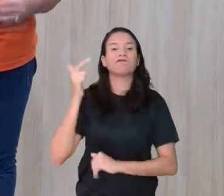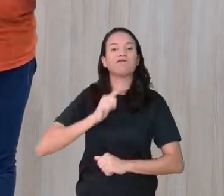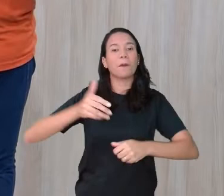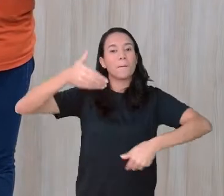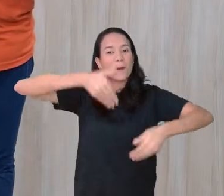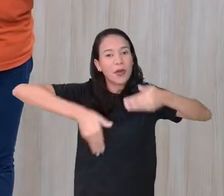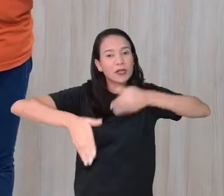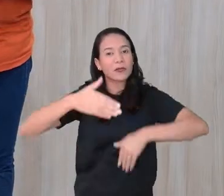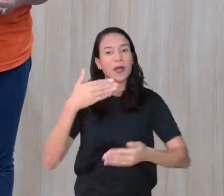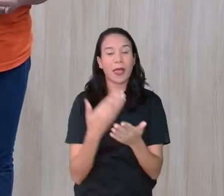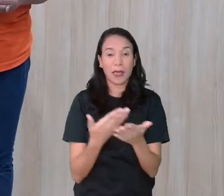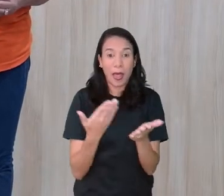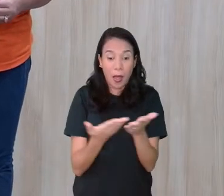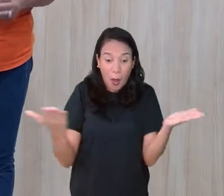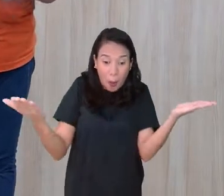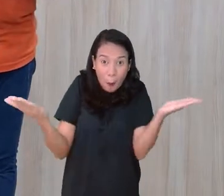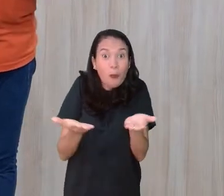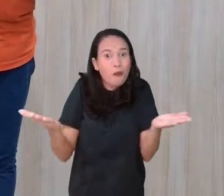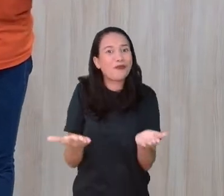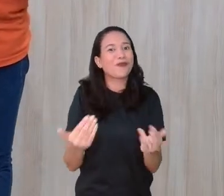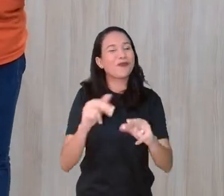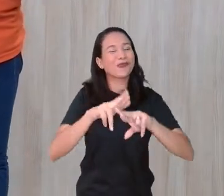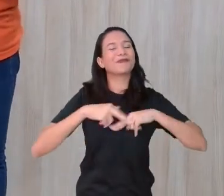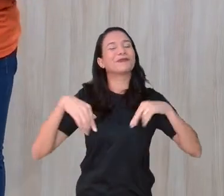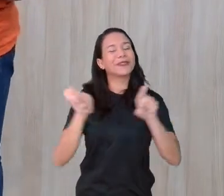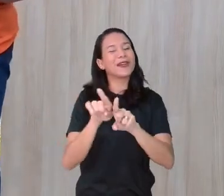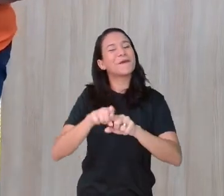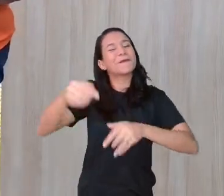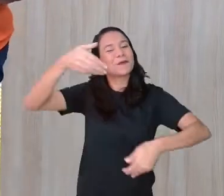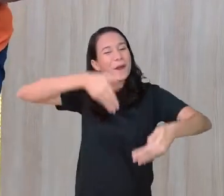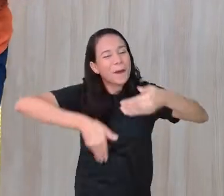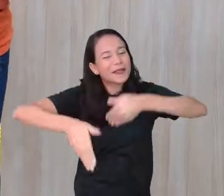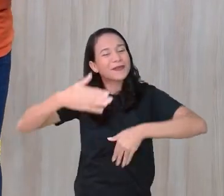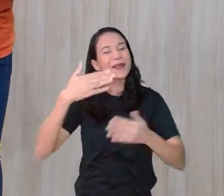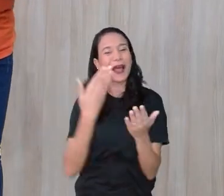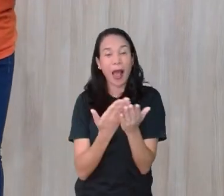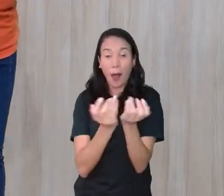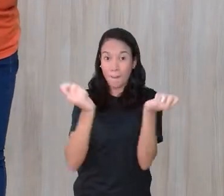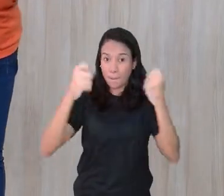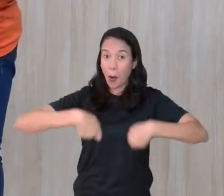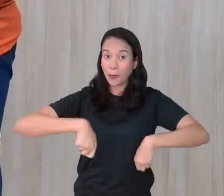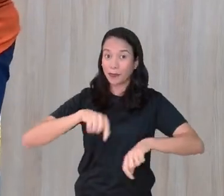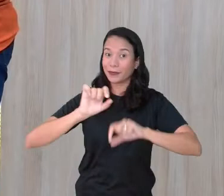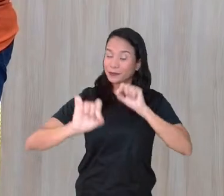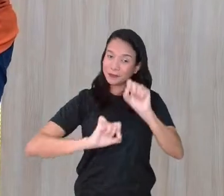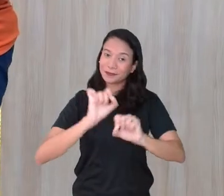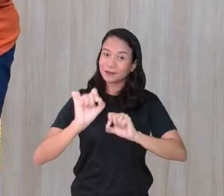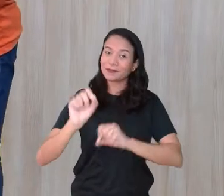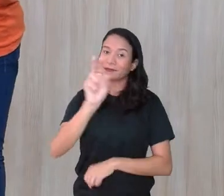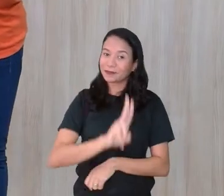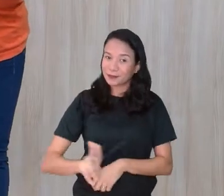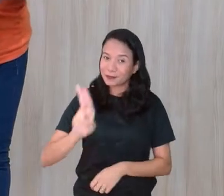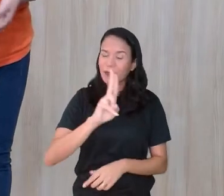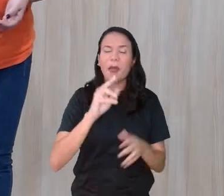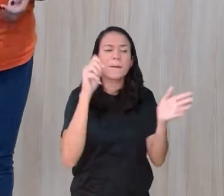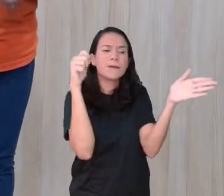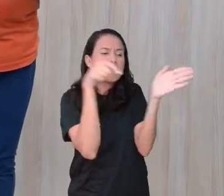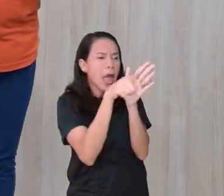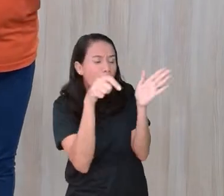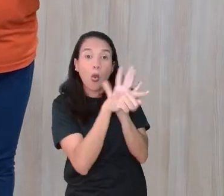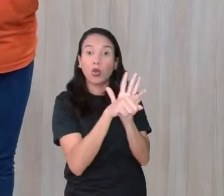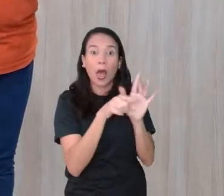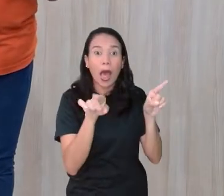nossas aulas ao vivo. E aí, participando da aula ao vivo, vocês poderão tanto, né, fazer